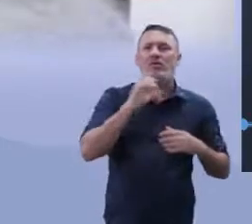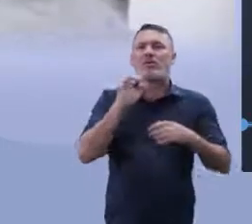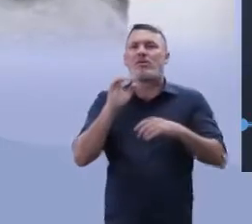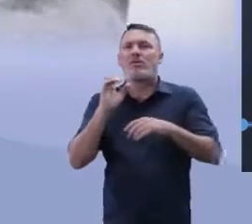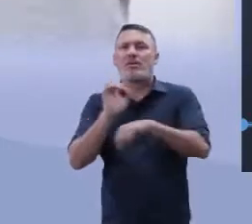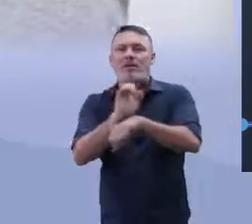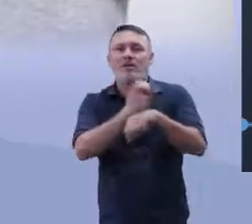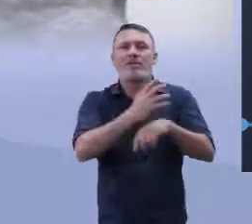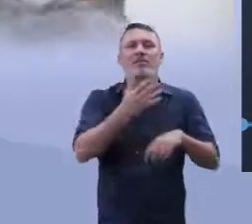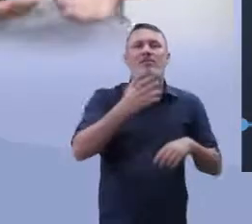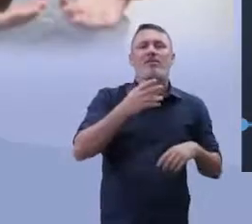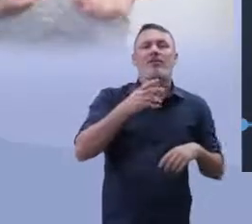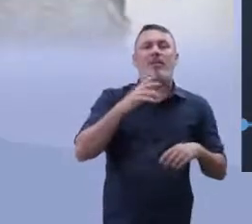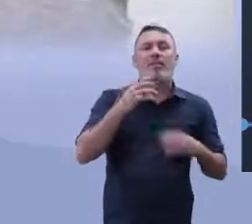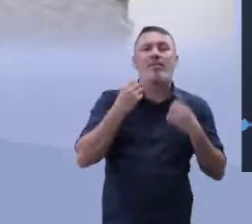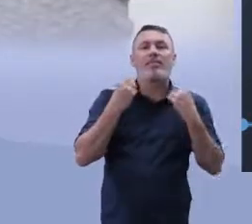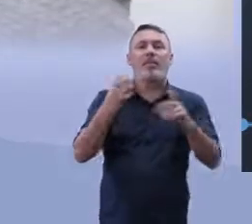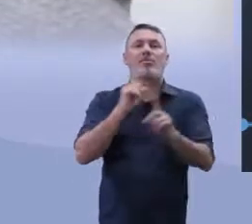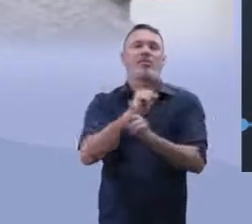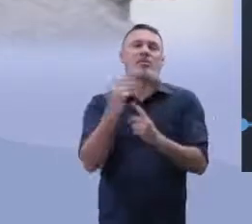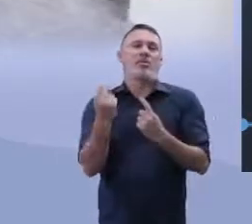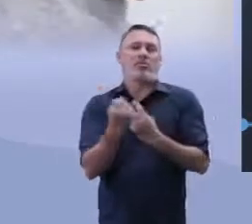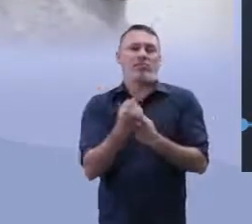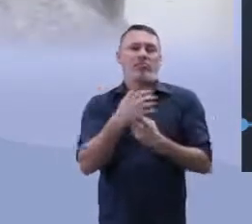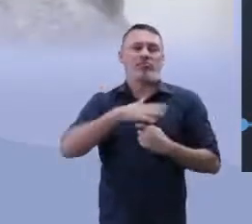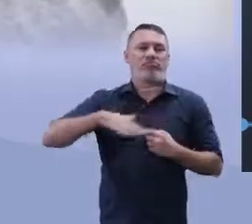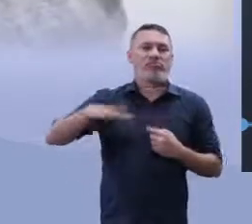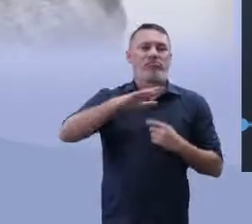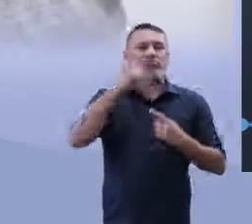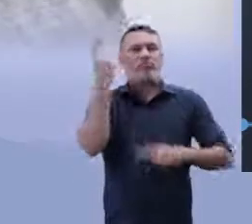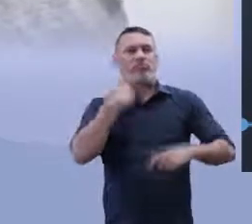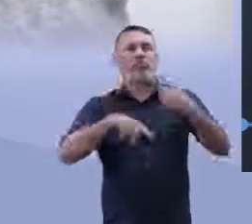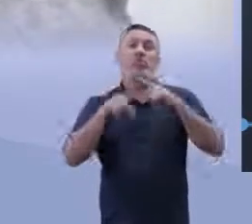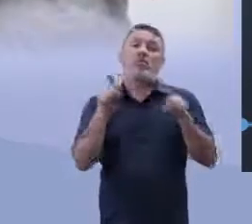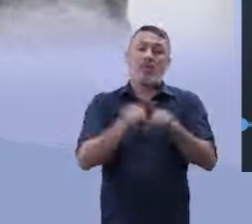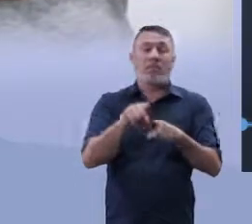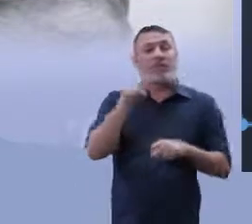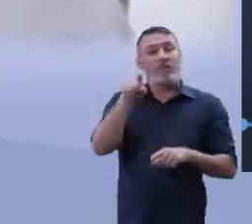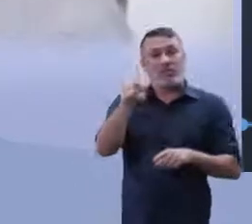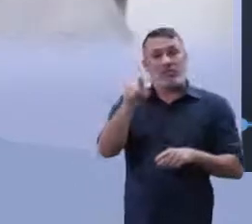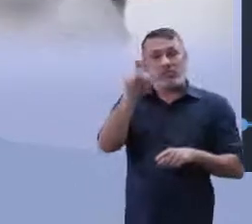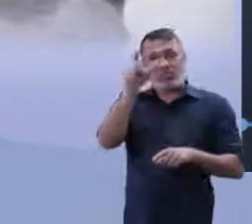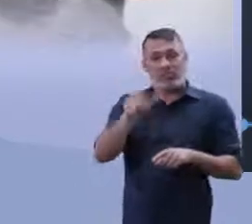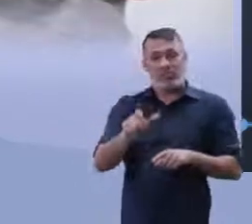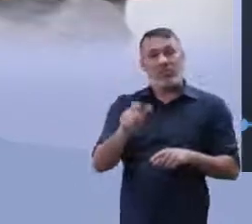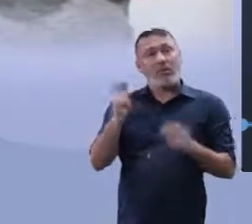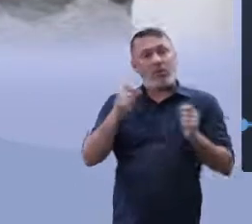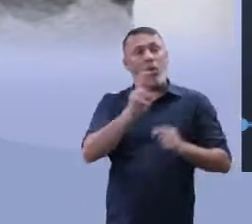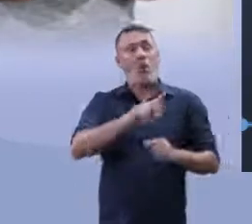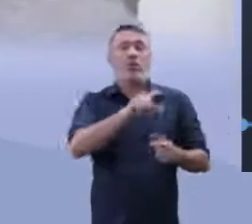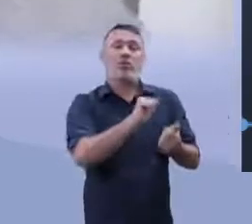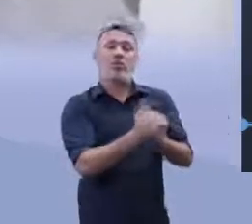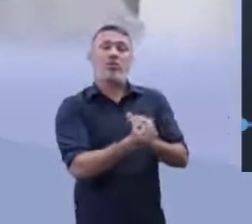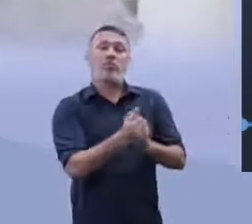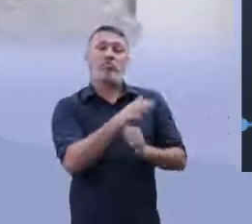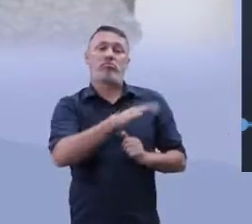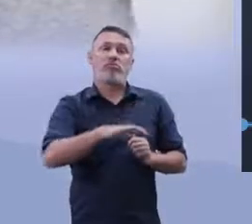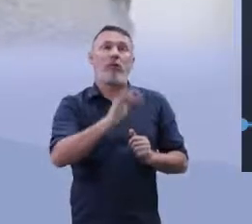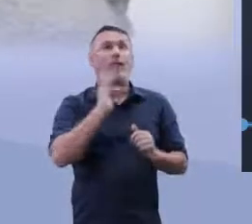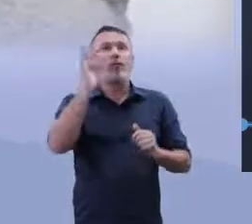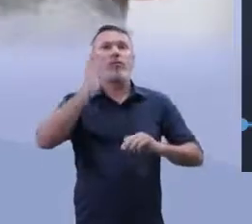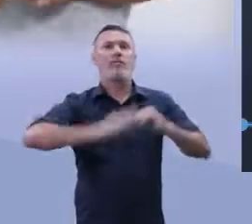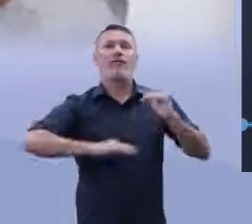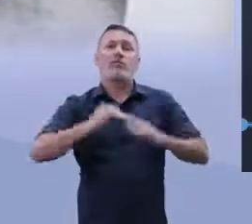podem trazer o esporte para a sociedade? E como que você, indivíduo, pode utilizar do esporte enquanto até